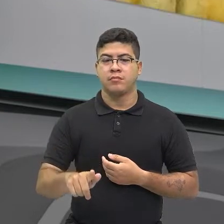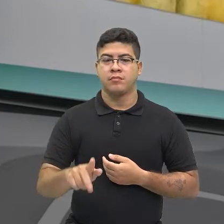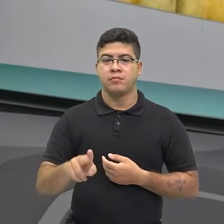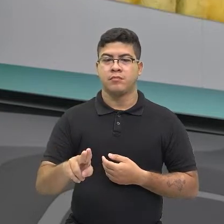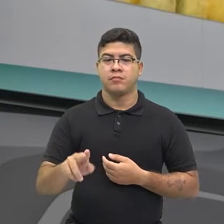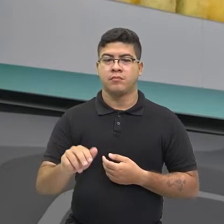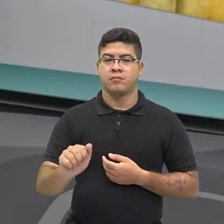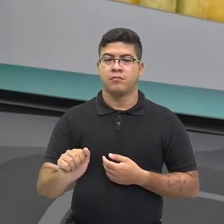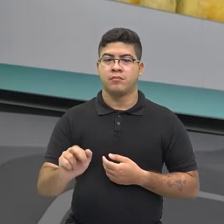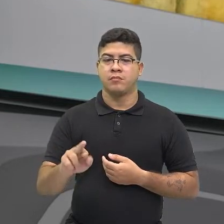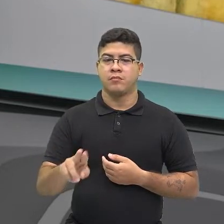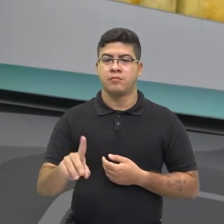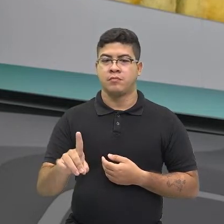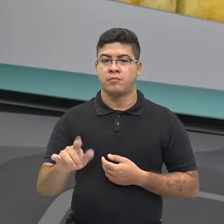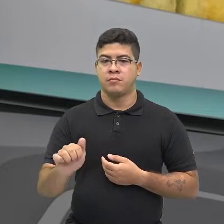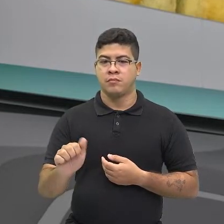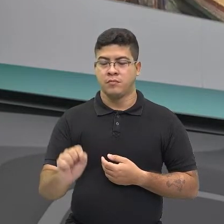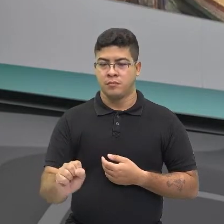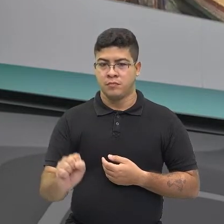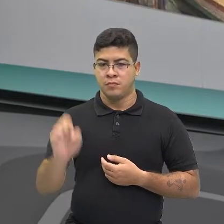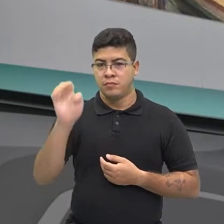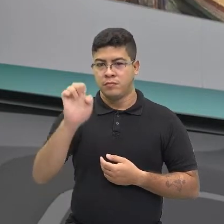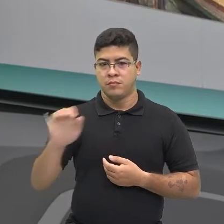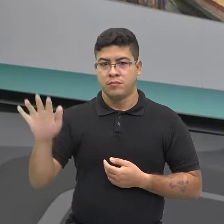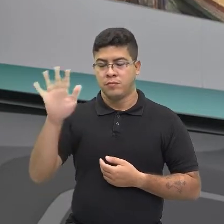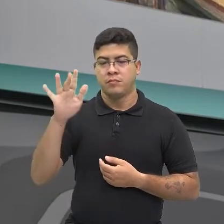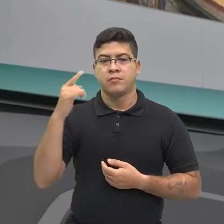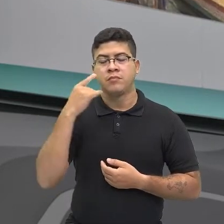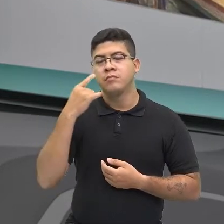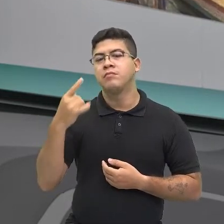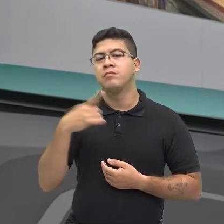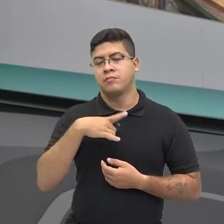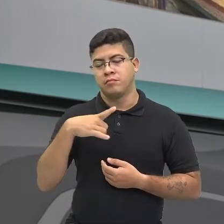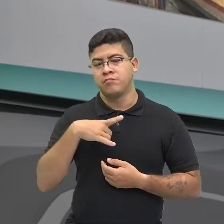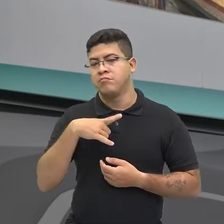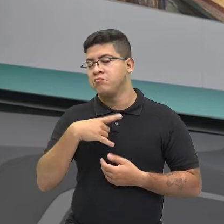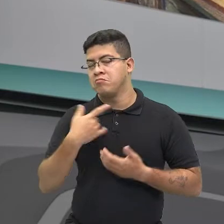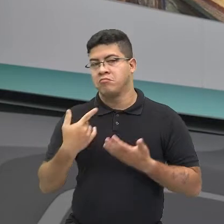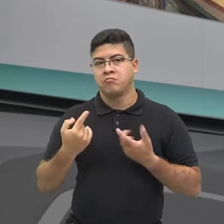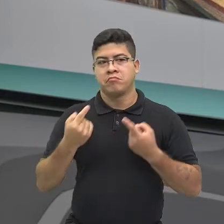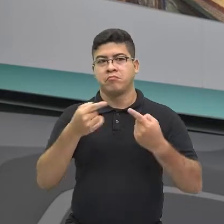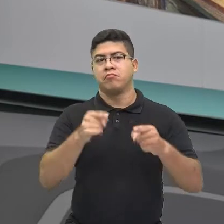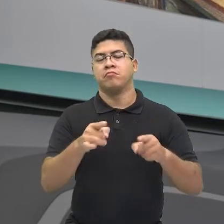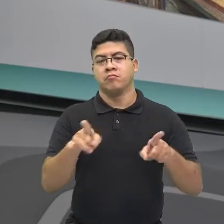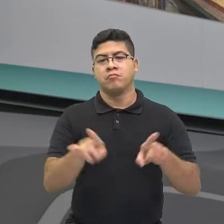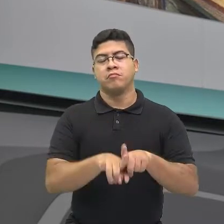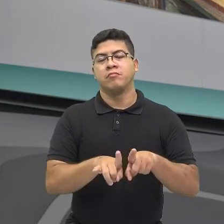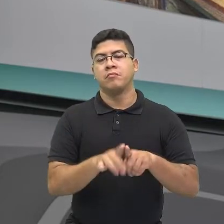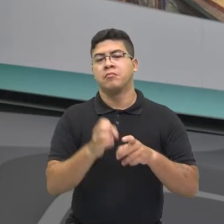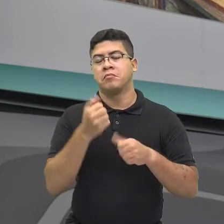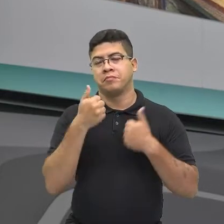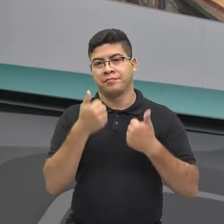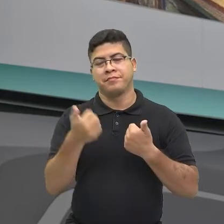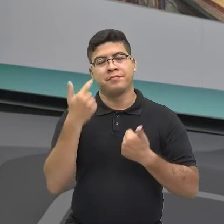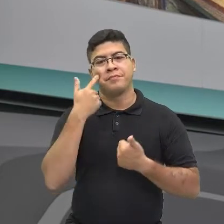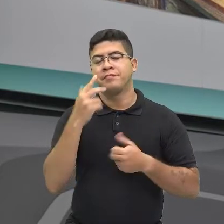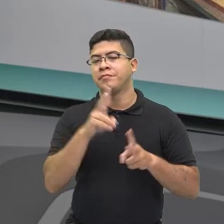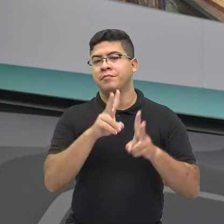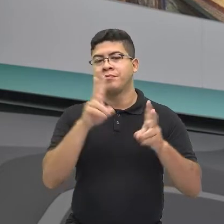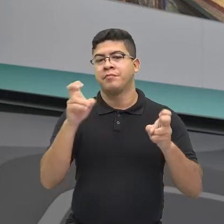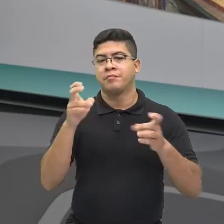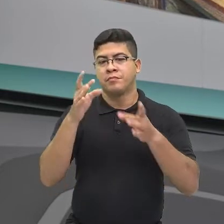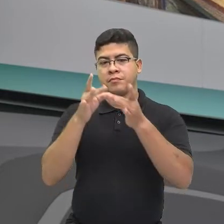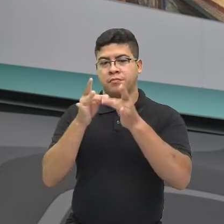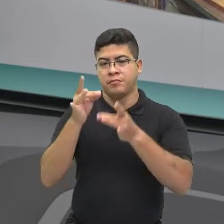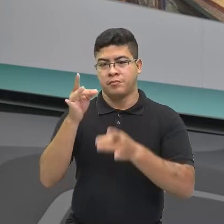essas características que elas vão trazer também, esse termo que nós abordamos aqui. Muito bem. Vamos falar aí sobre o contexto histórico que se